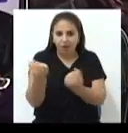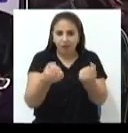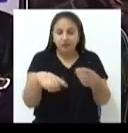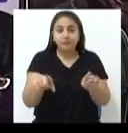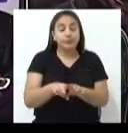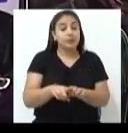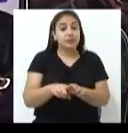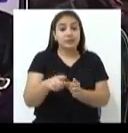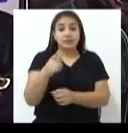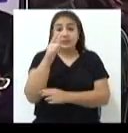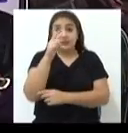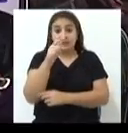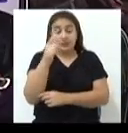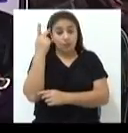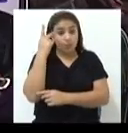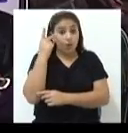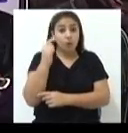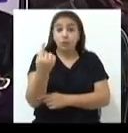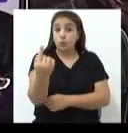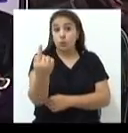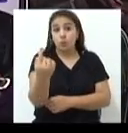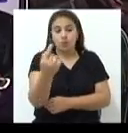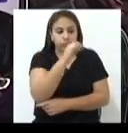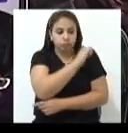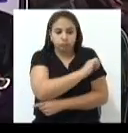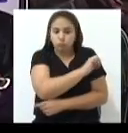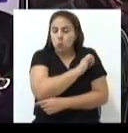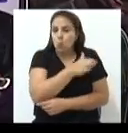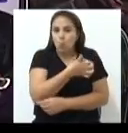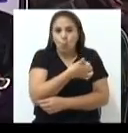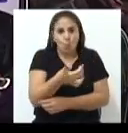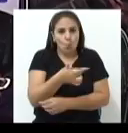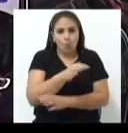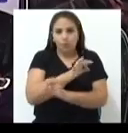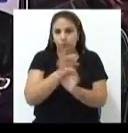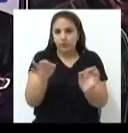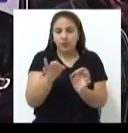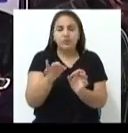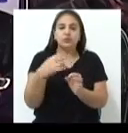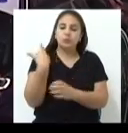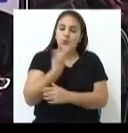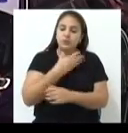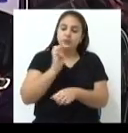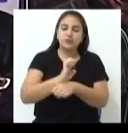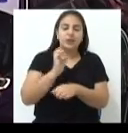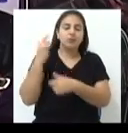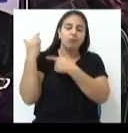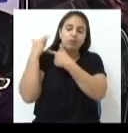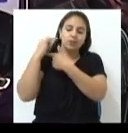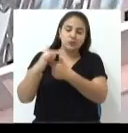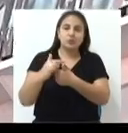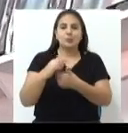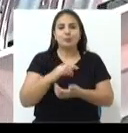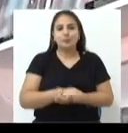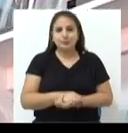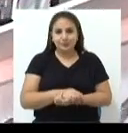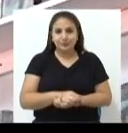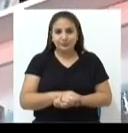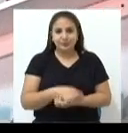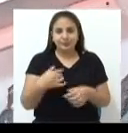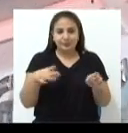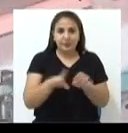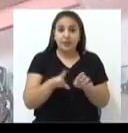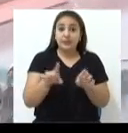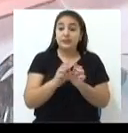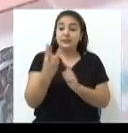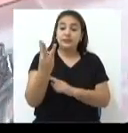Janeiro não tem nenhum, o único que tinha já não tem. Então, o nosso estado é um estado de muita tradição e nossa cidade também no automobilismo. Ao longo de